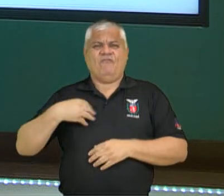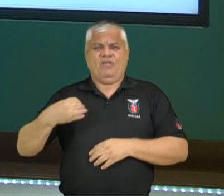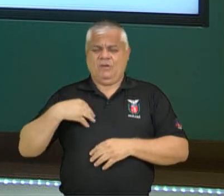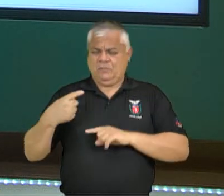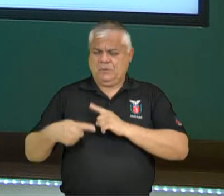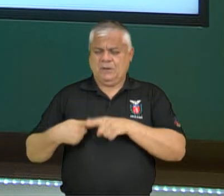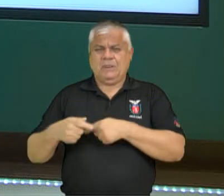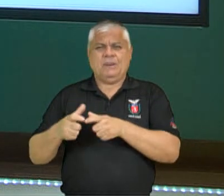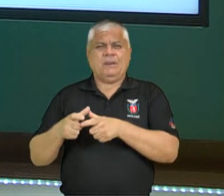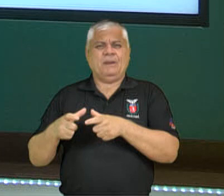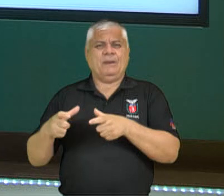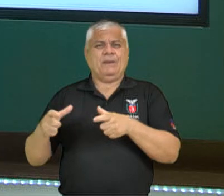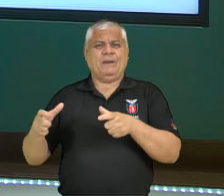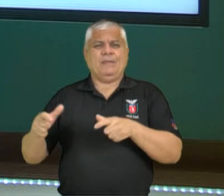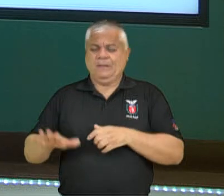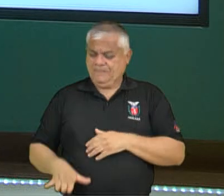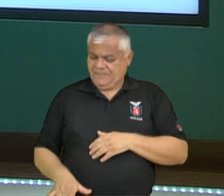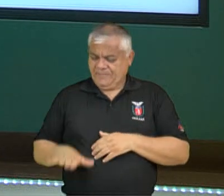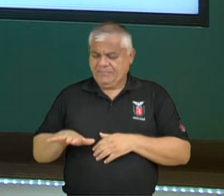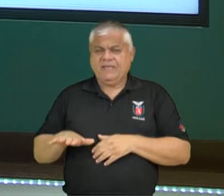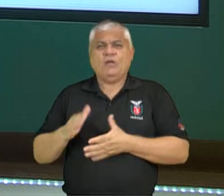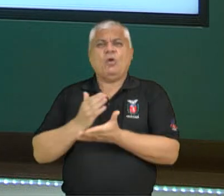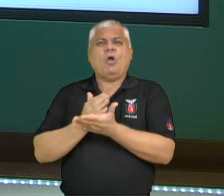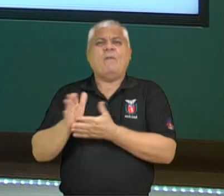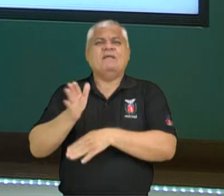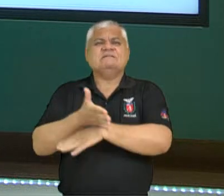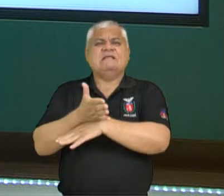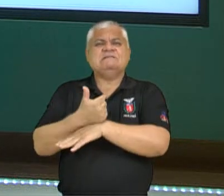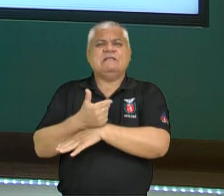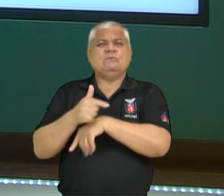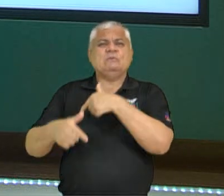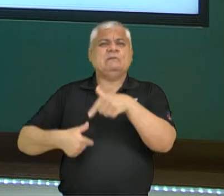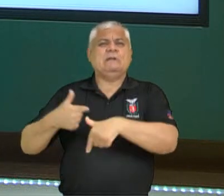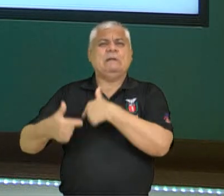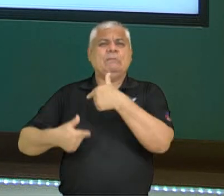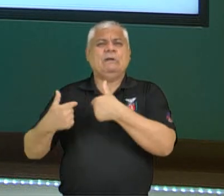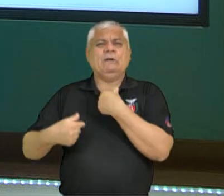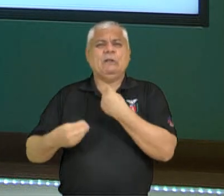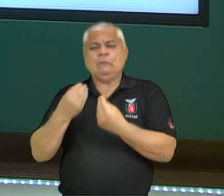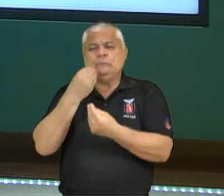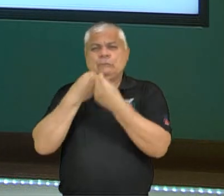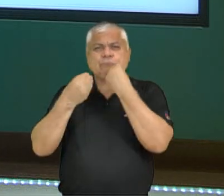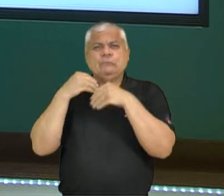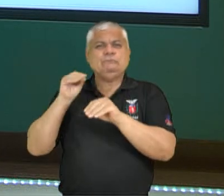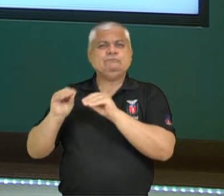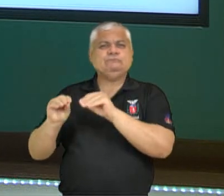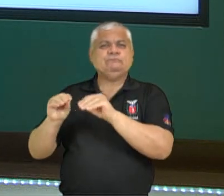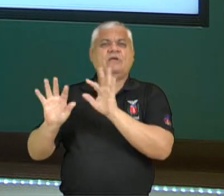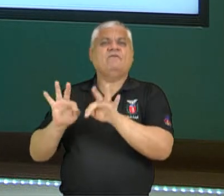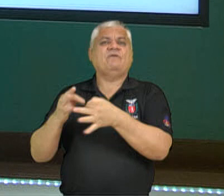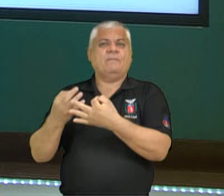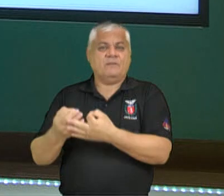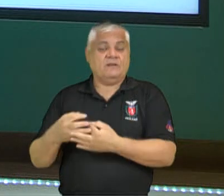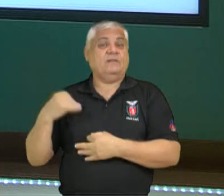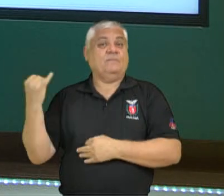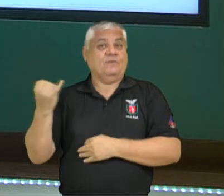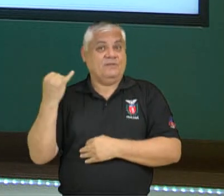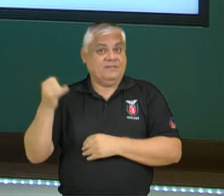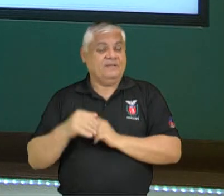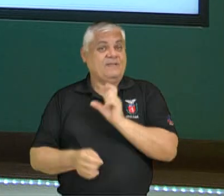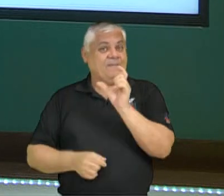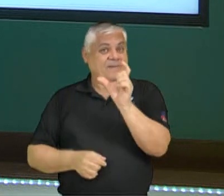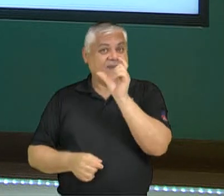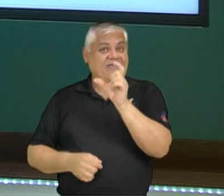que trabalhavam desde cedo para auxiliar no sustento da família. Então veja aí a importância da palavra e